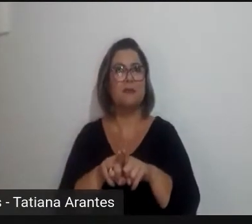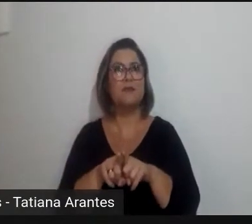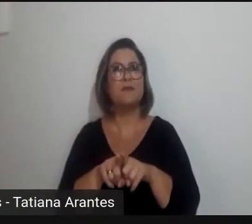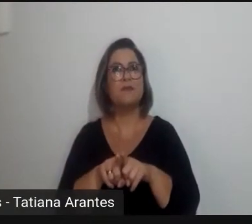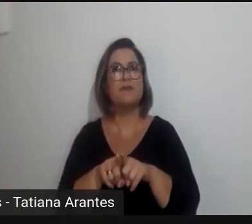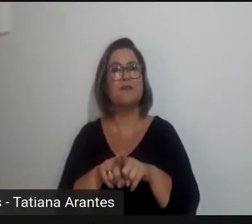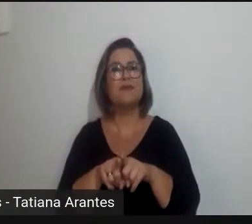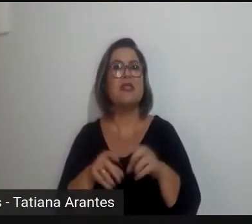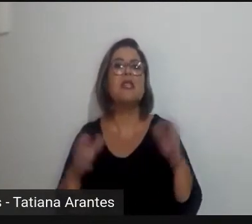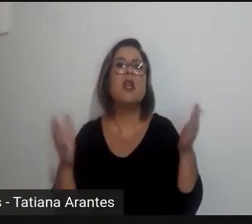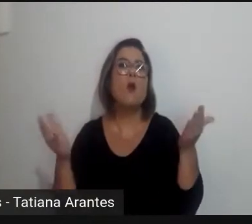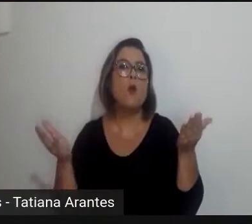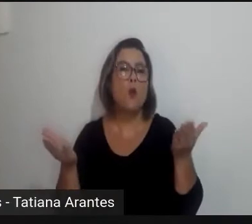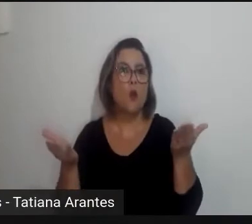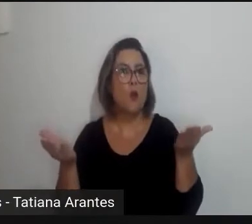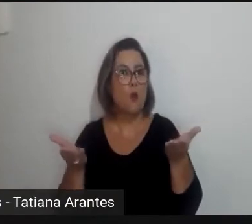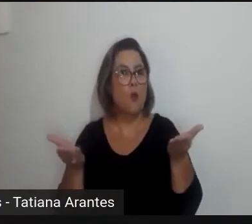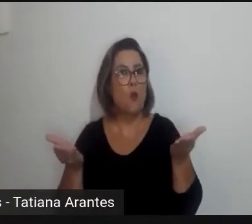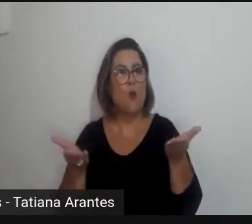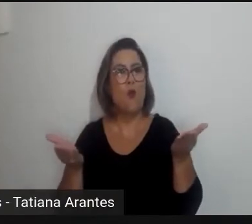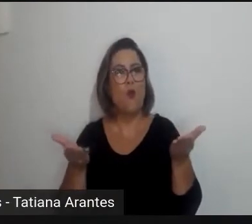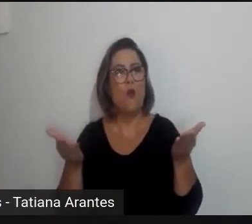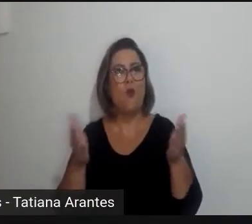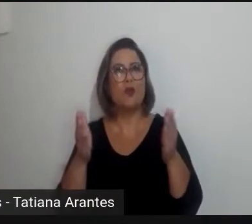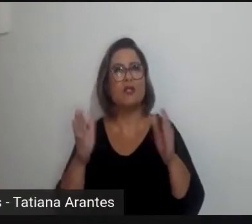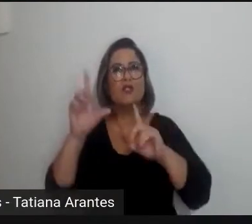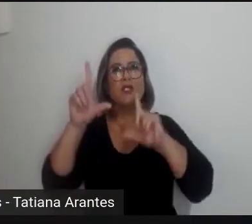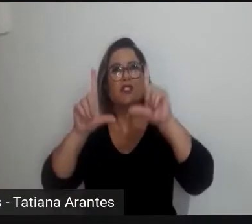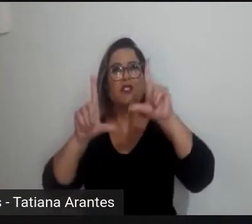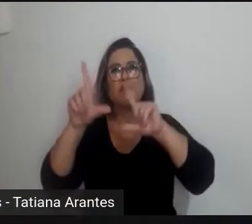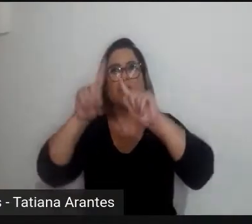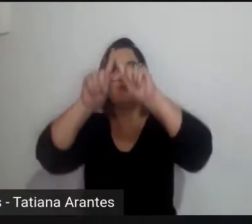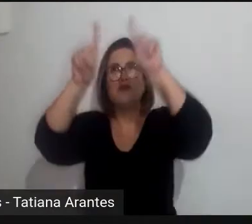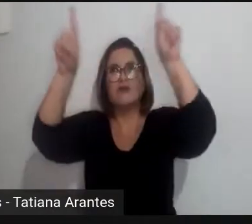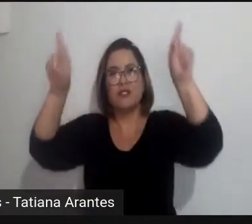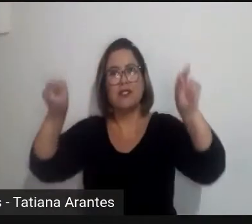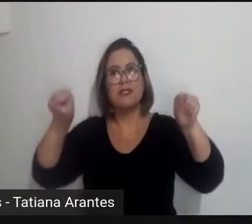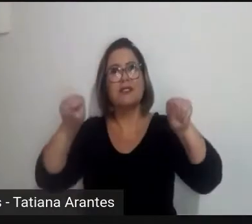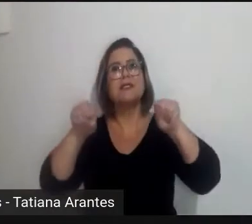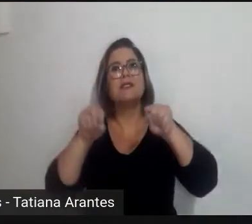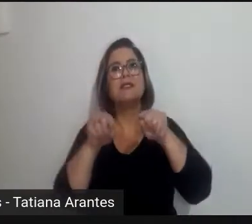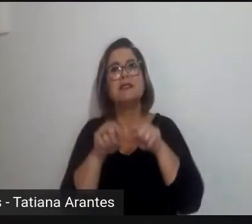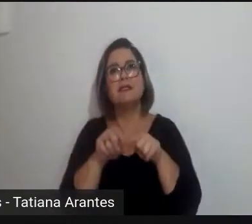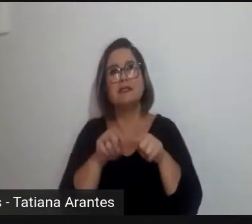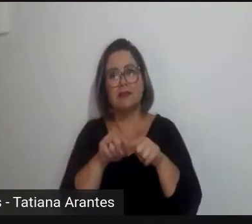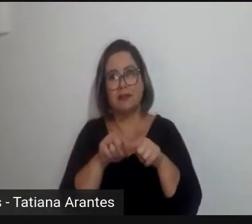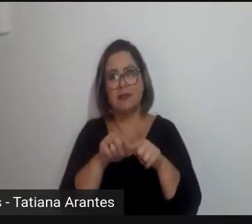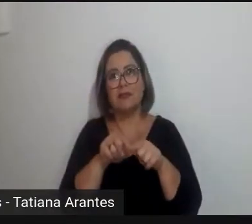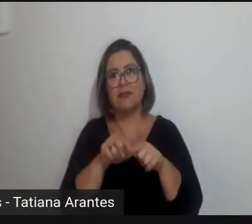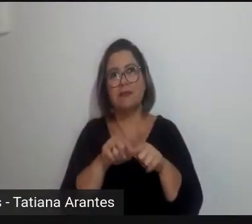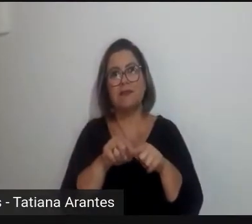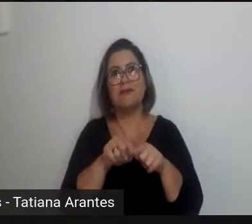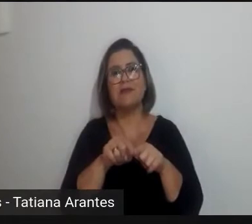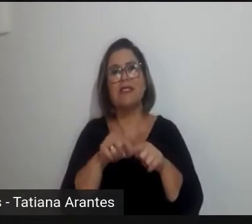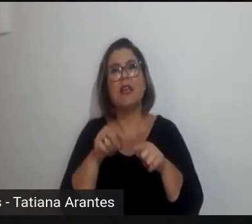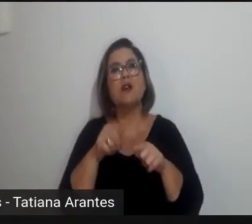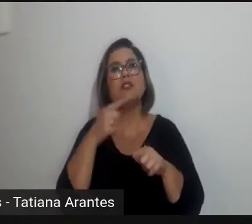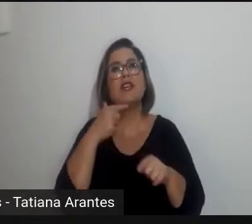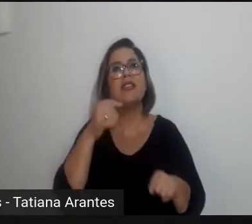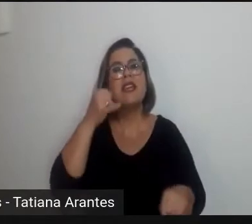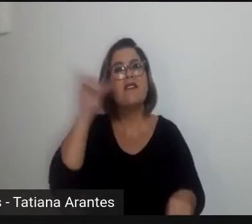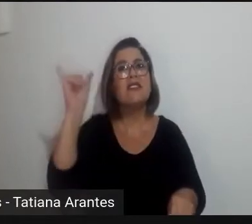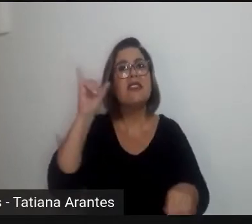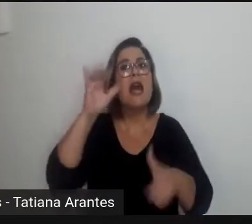hoje em dia, as nossas telas, né, na maior parte dos computadores, elas já são anti-reflexo. Mas